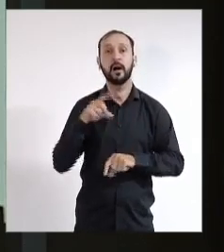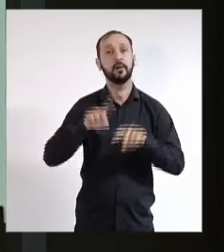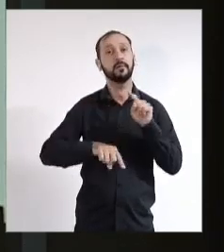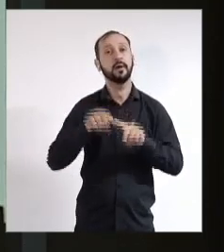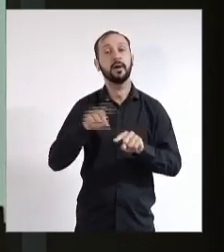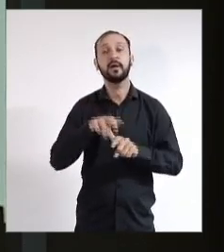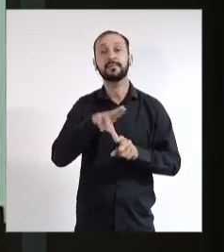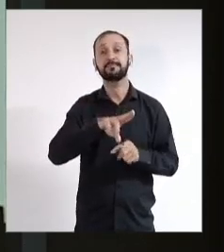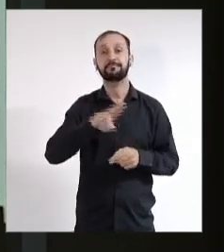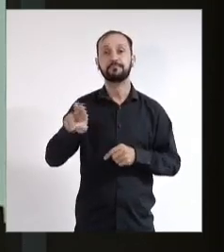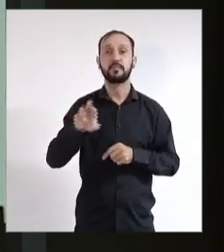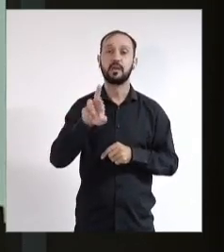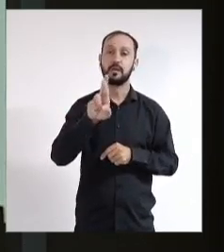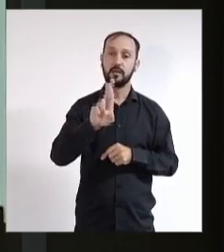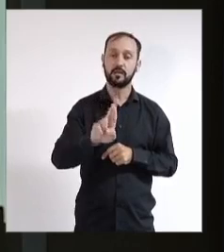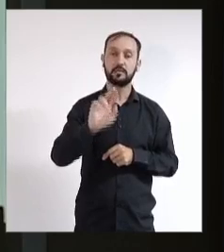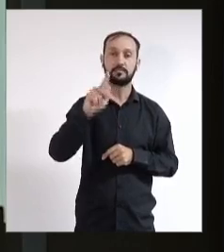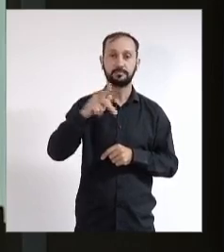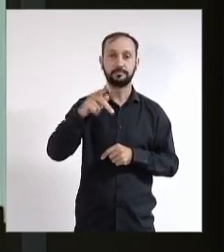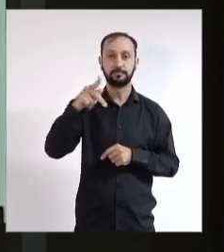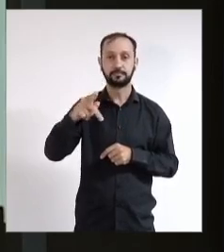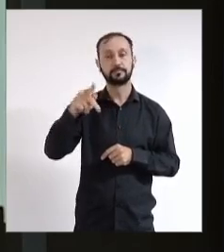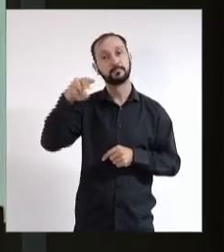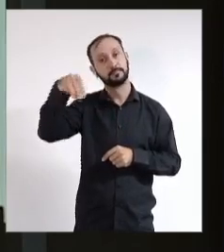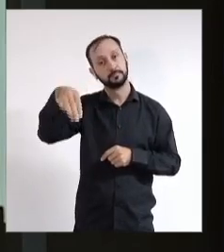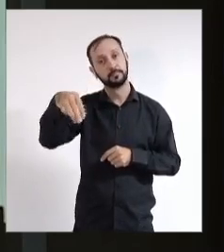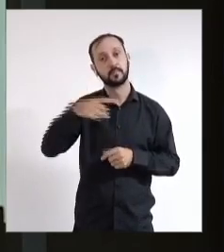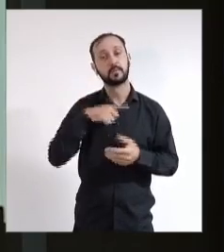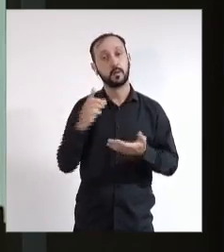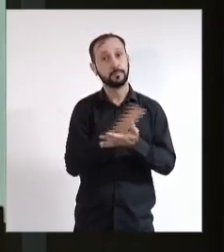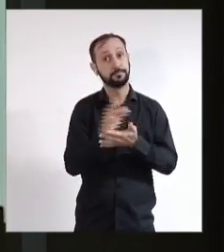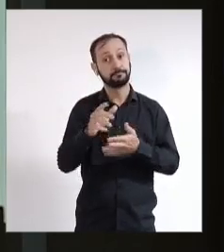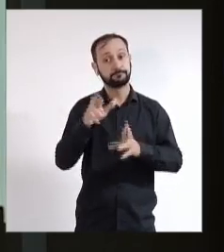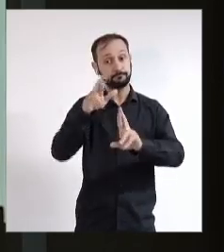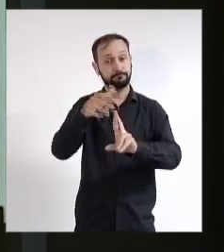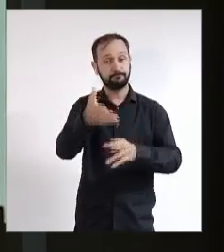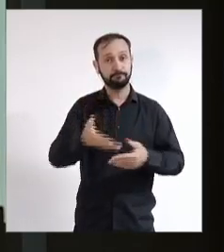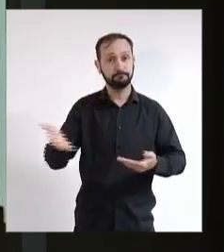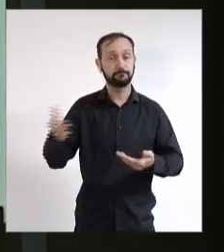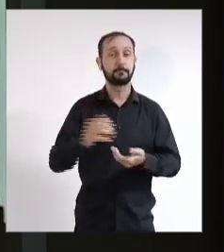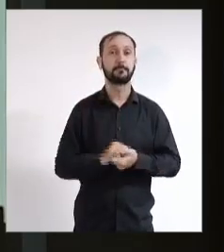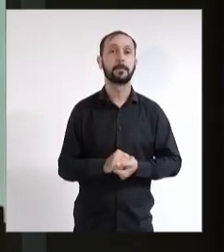conhecidas como rppn e nós temos aqui representantes de algumas delas